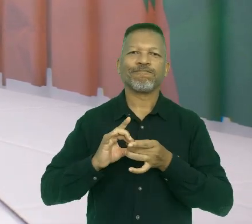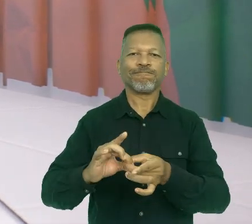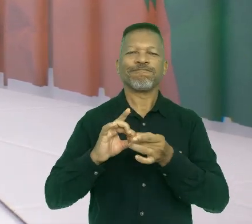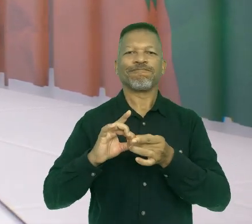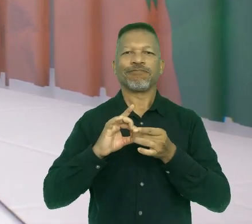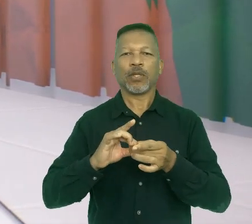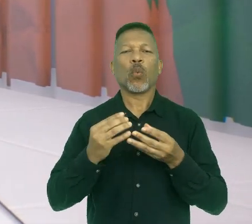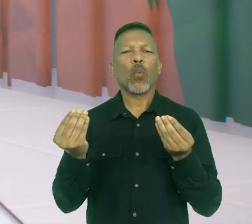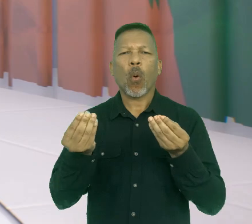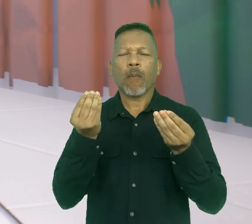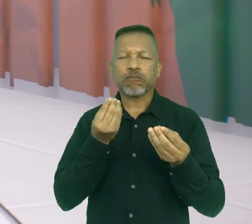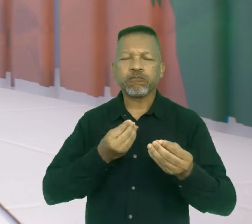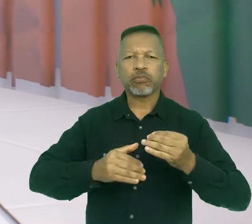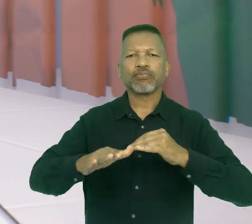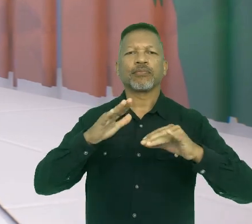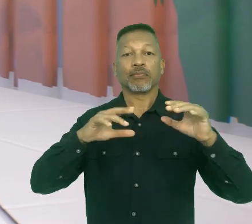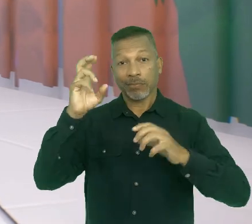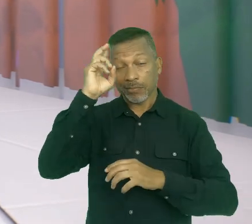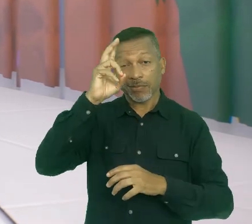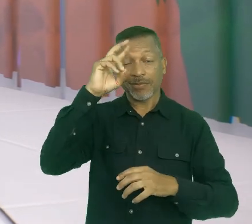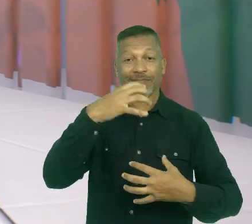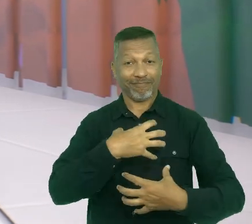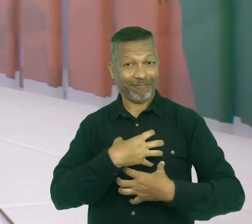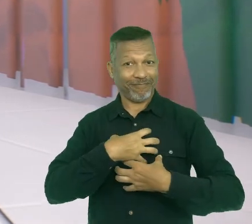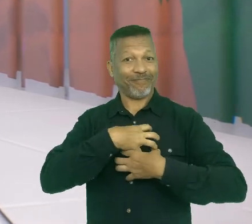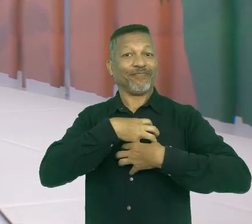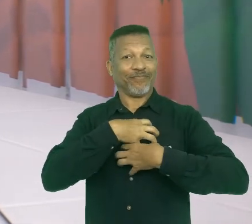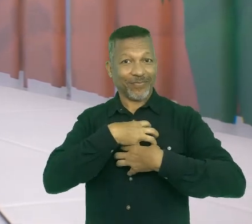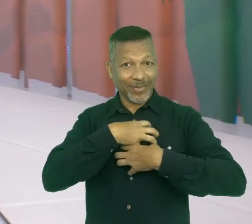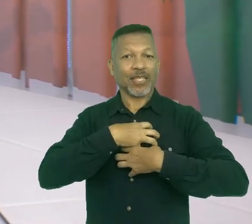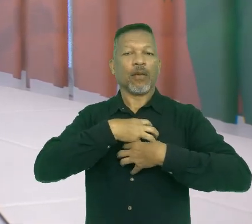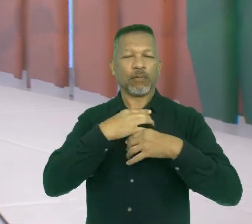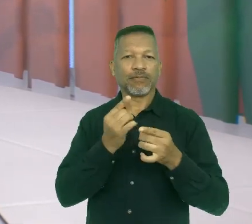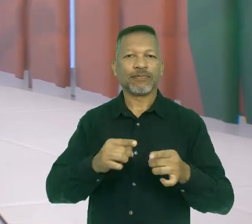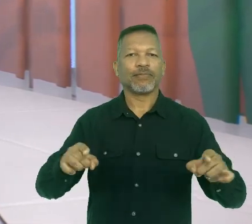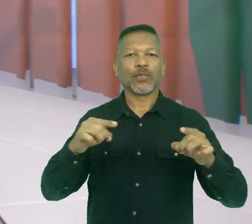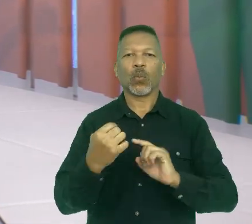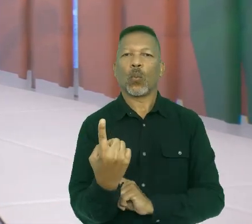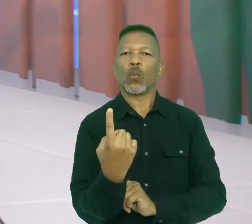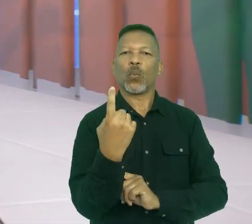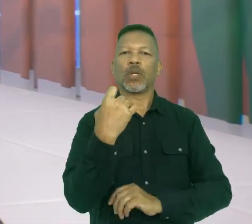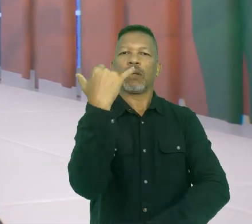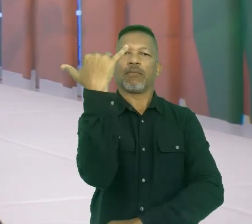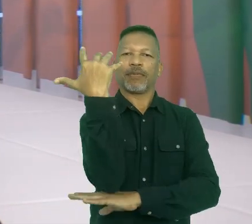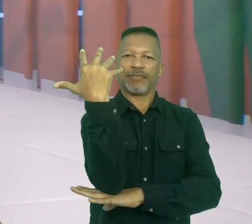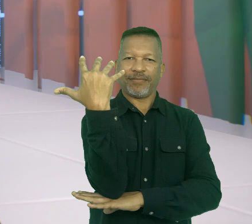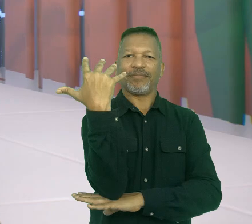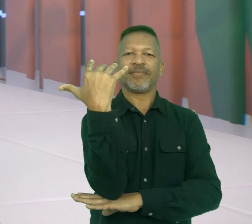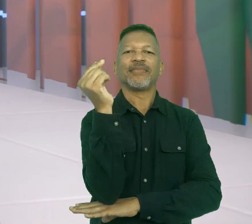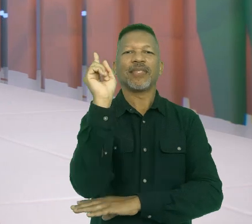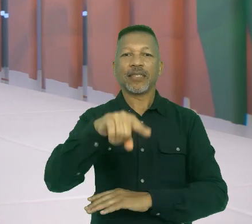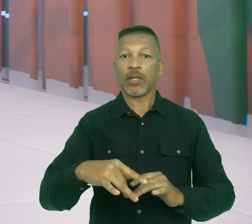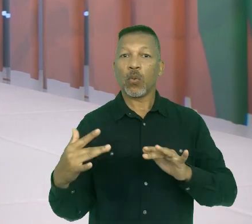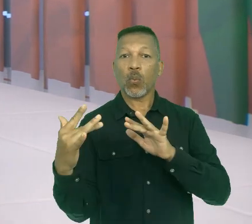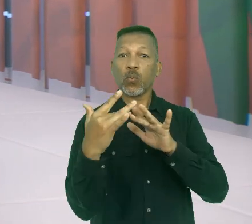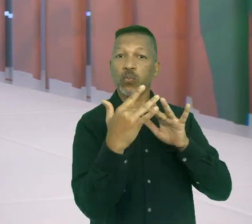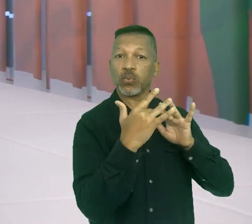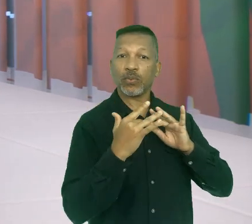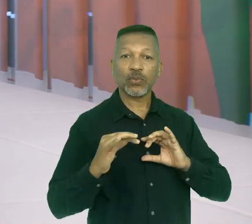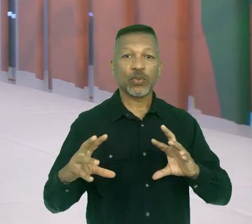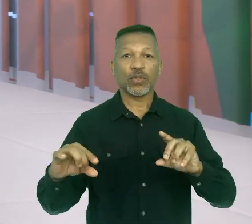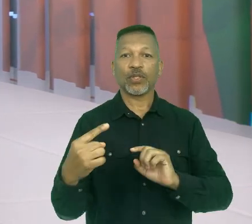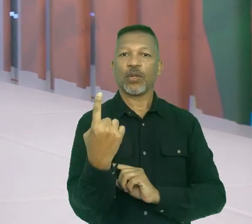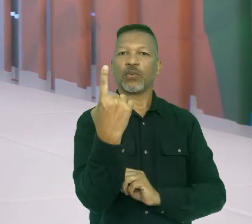uma maneira de transmitir histórias e sentimentos, formando uma identidade sonora única para Ipatinga, conectando